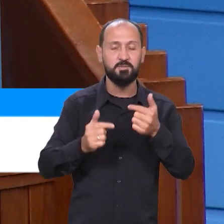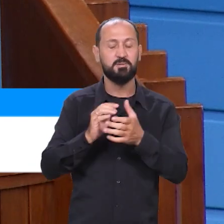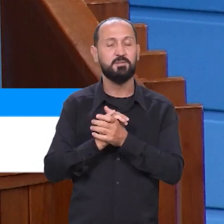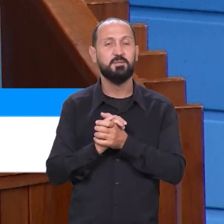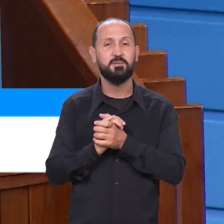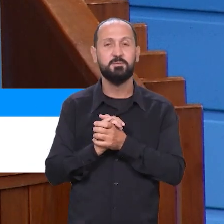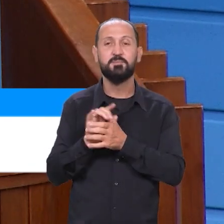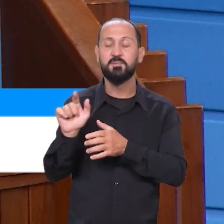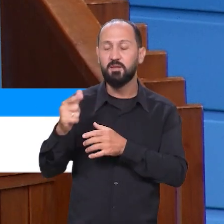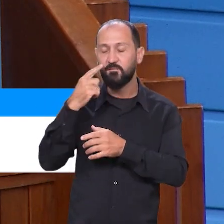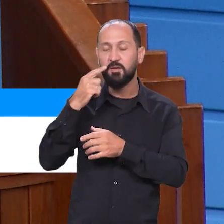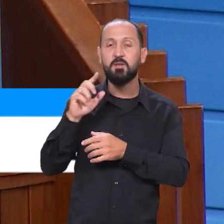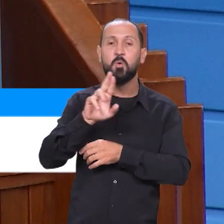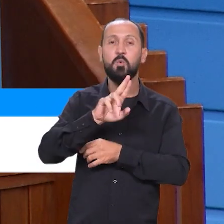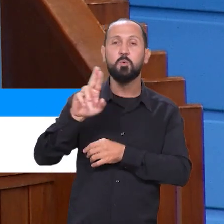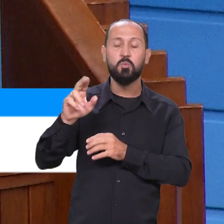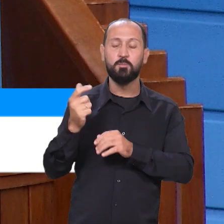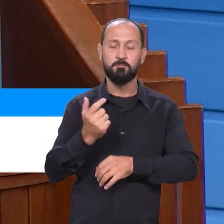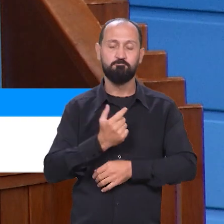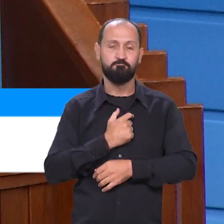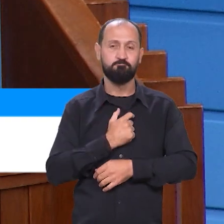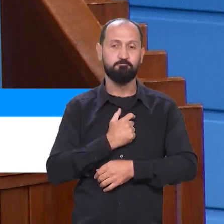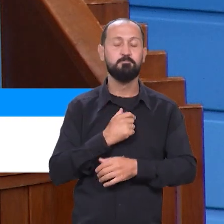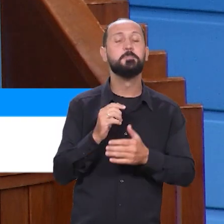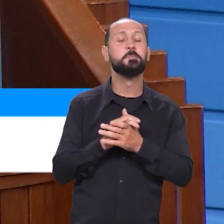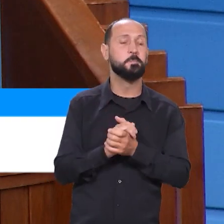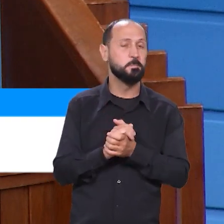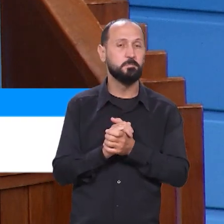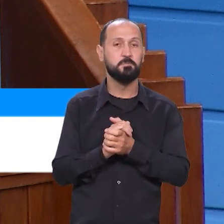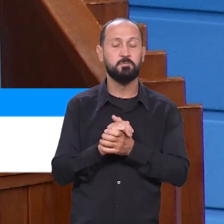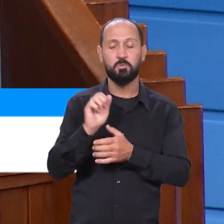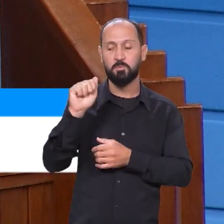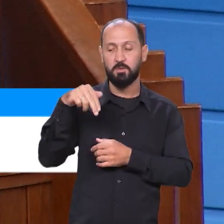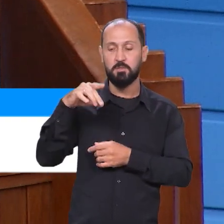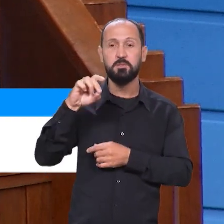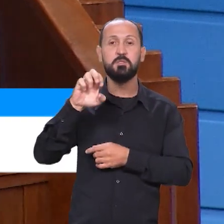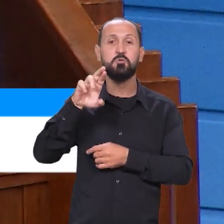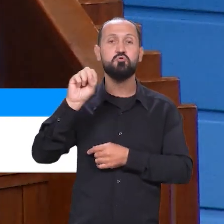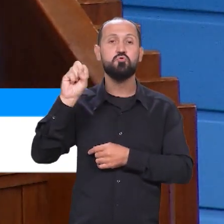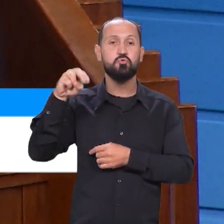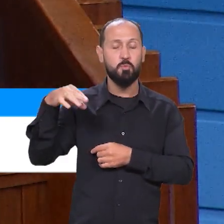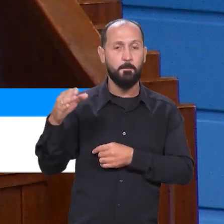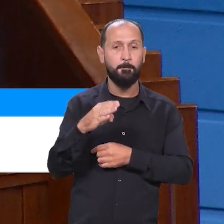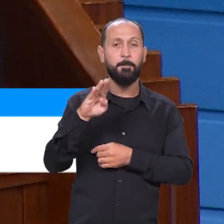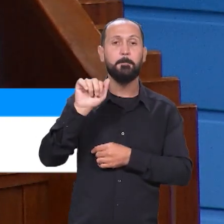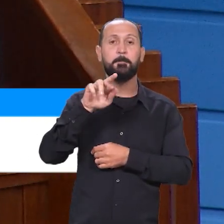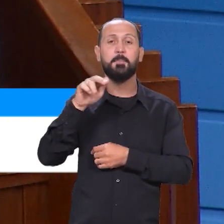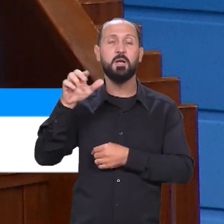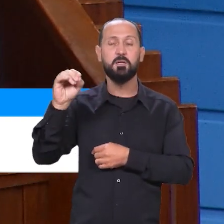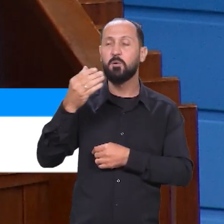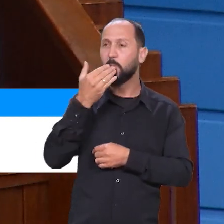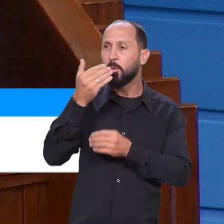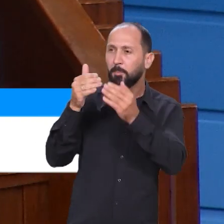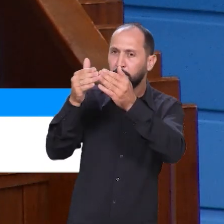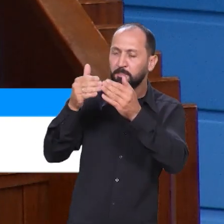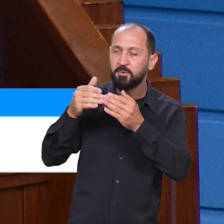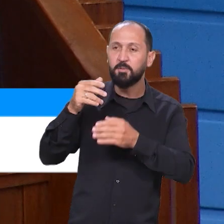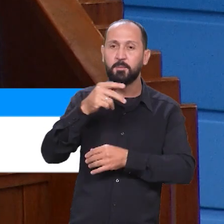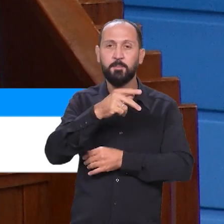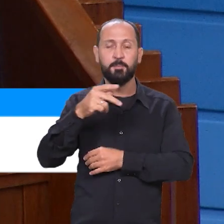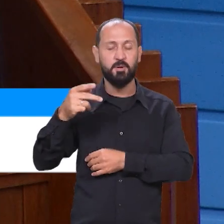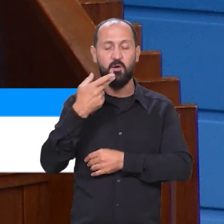acadêmica, política, que vai carregar o nome da medalha. Anderson